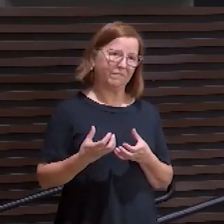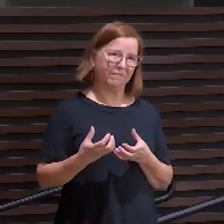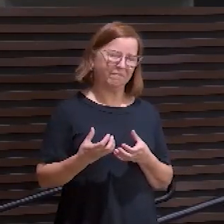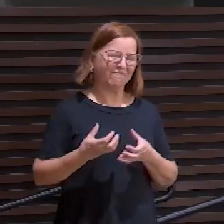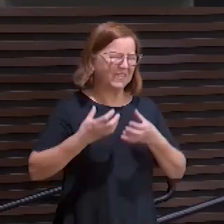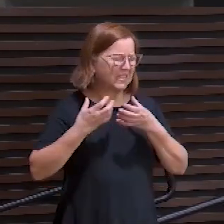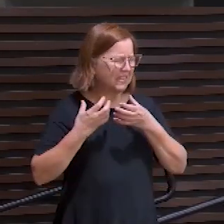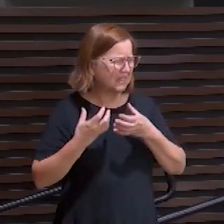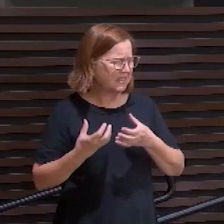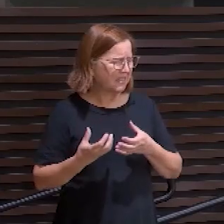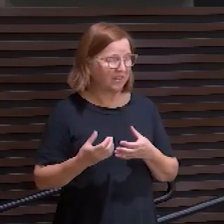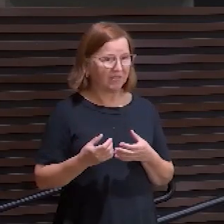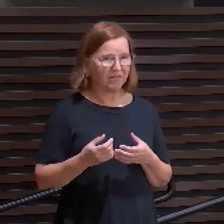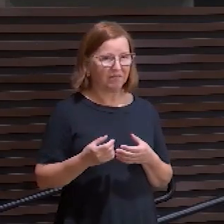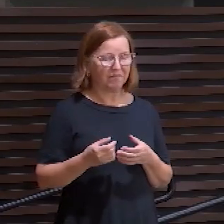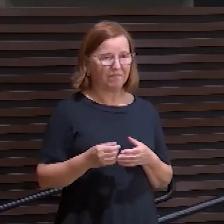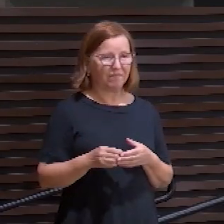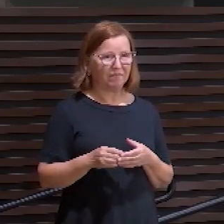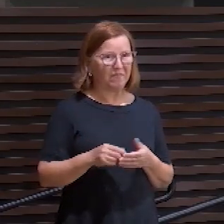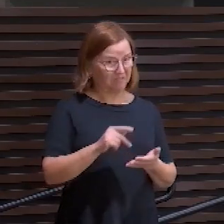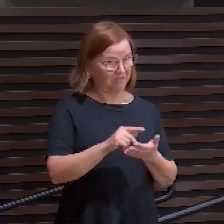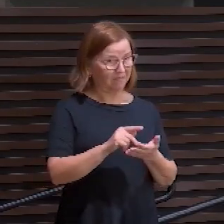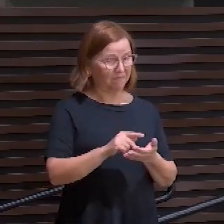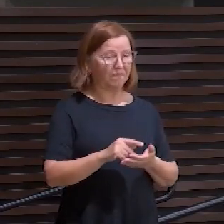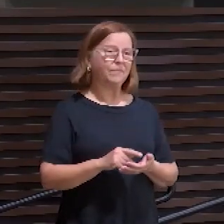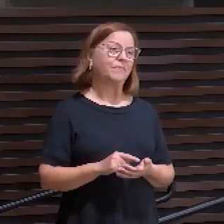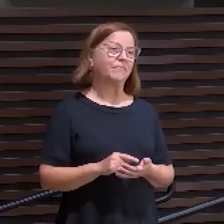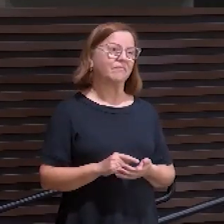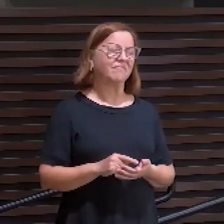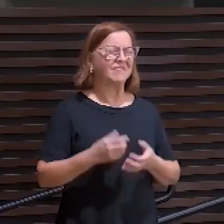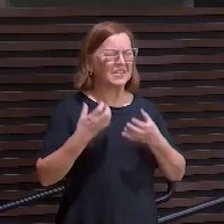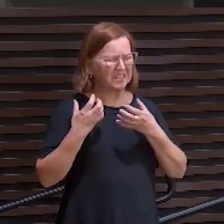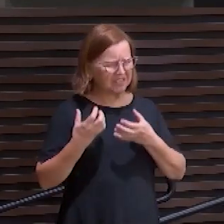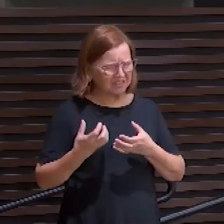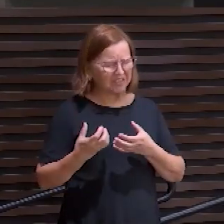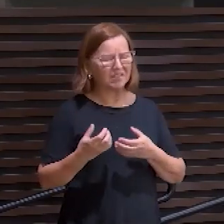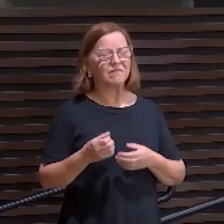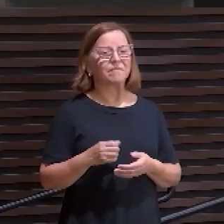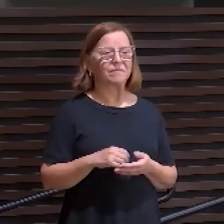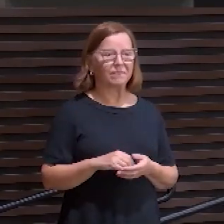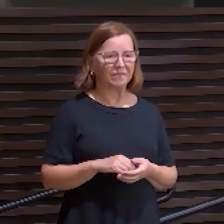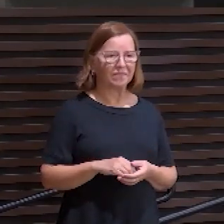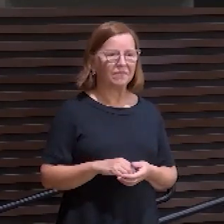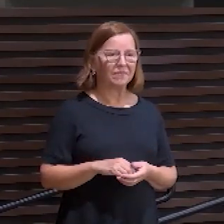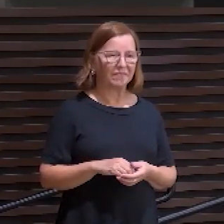cansativo. Não é verdade, meu irmão? Muito cansativo.